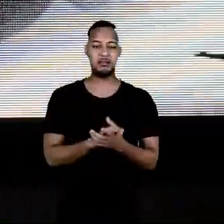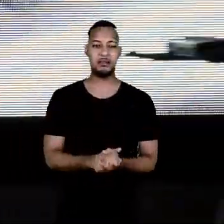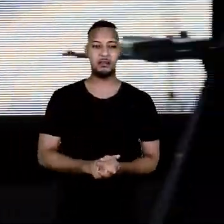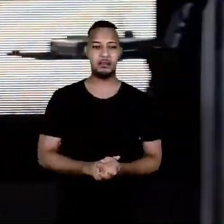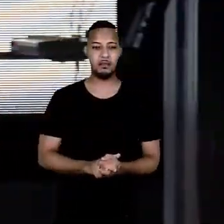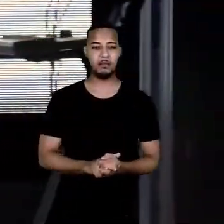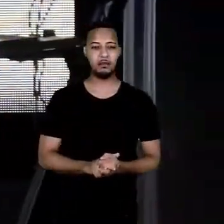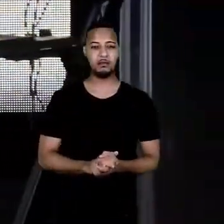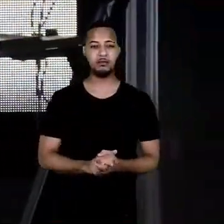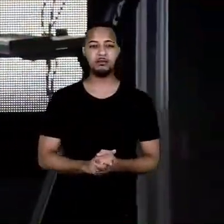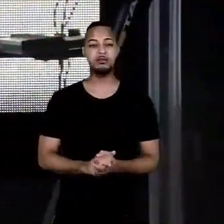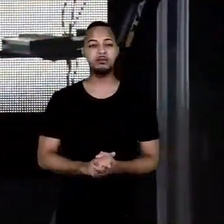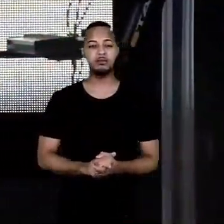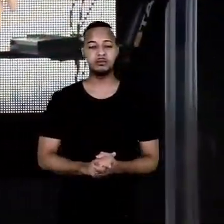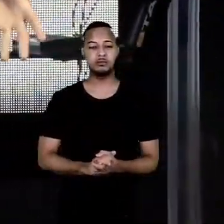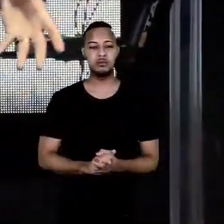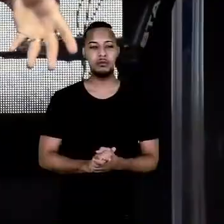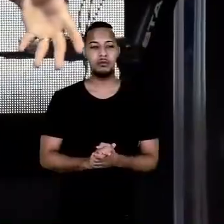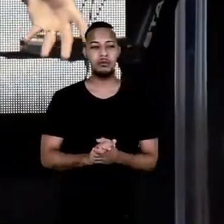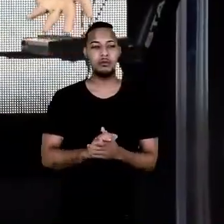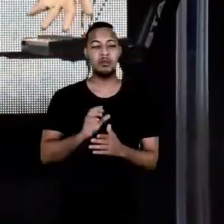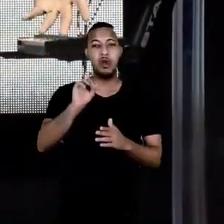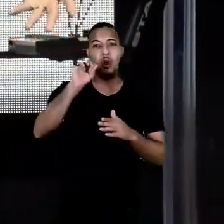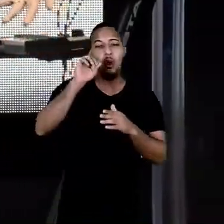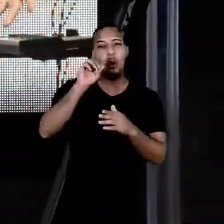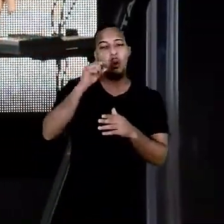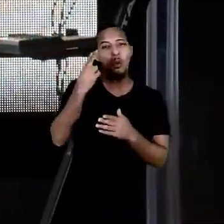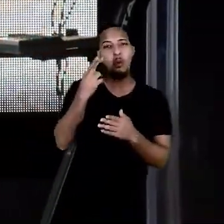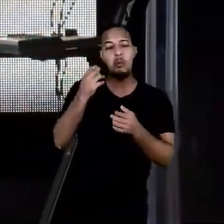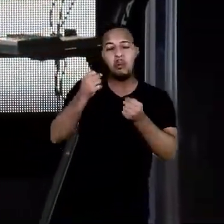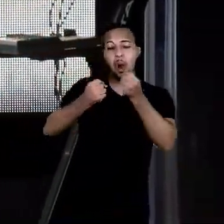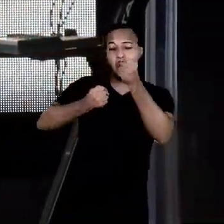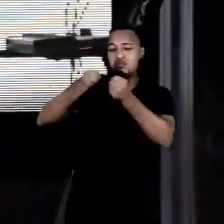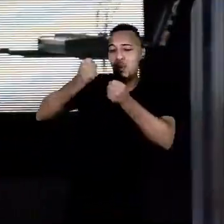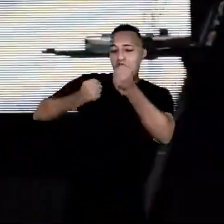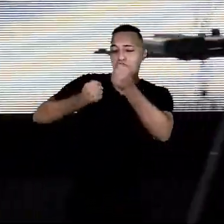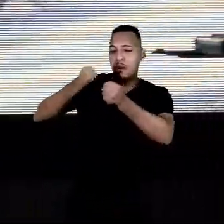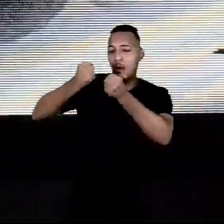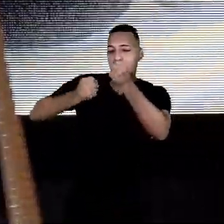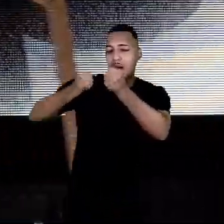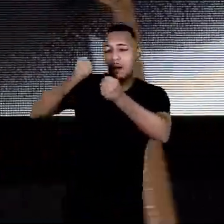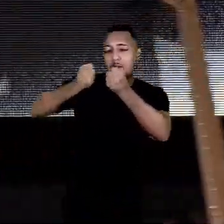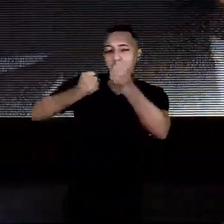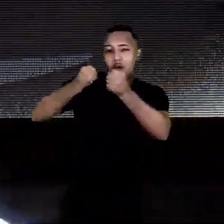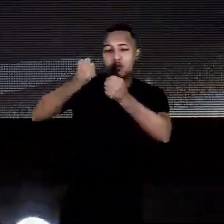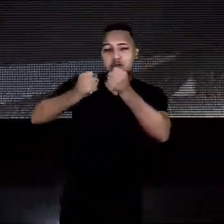que bate o carro, para a pessoa voltar a dirigir, vai demorar um